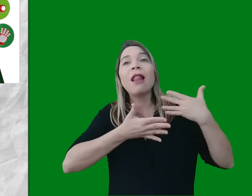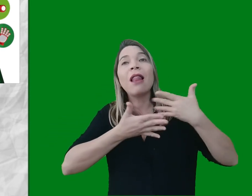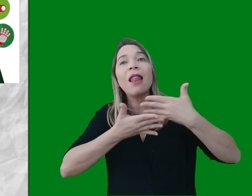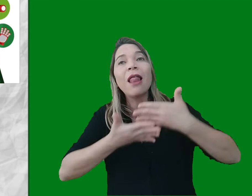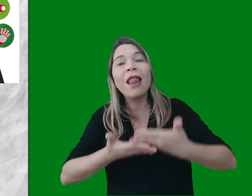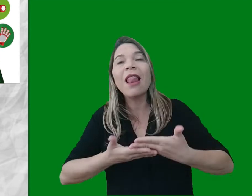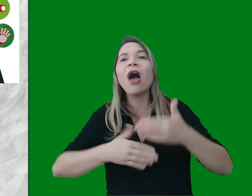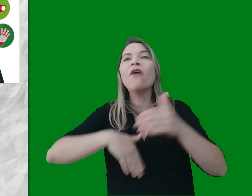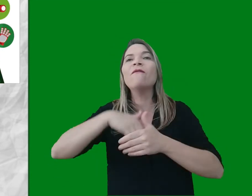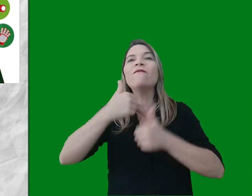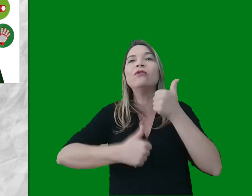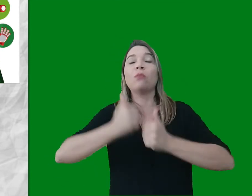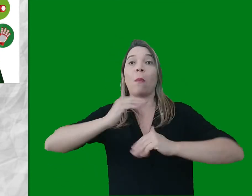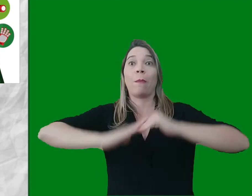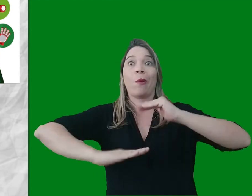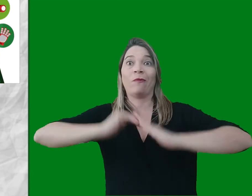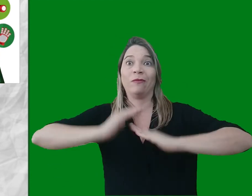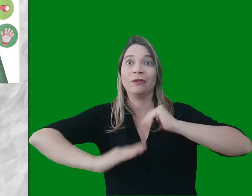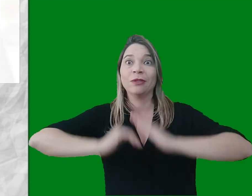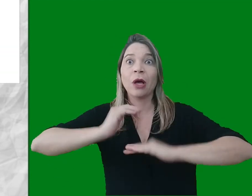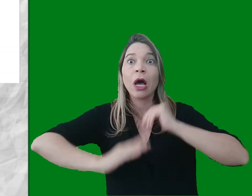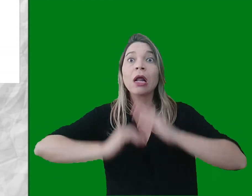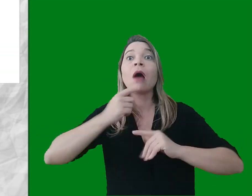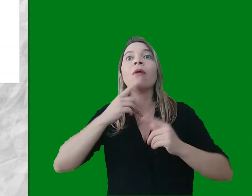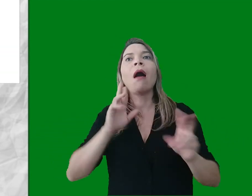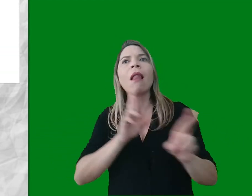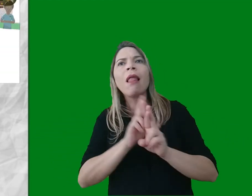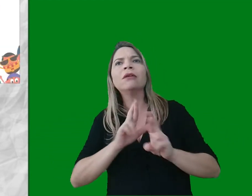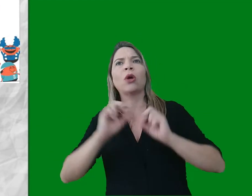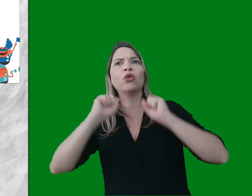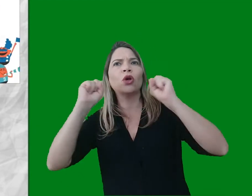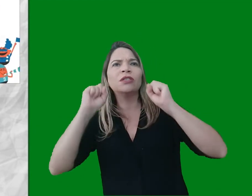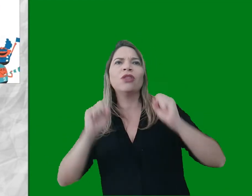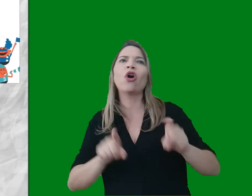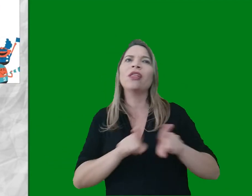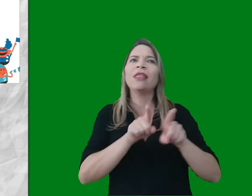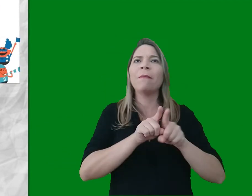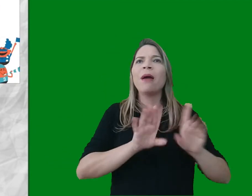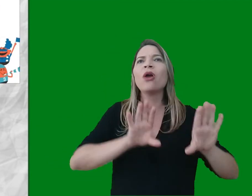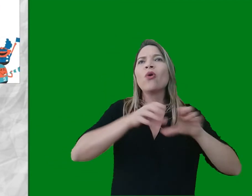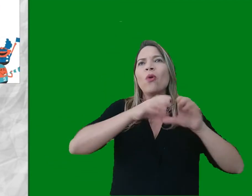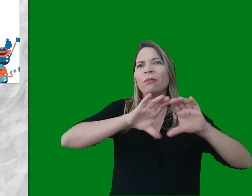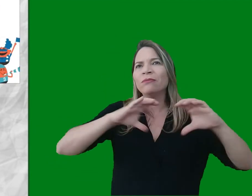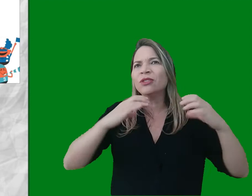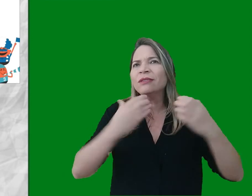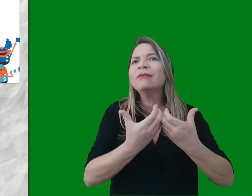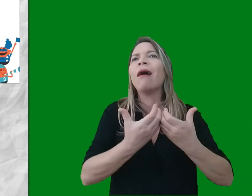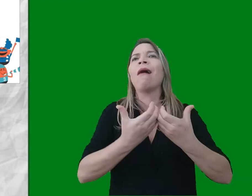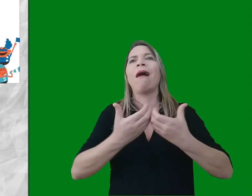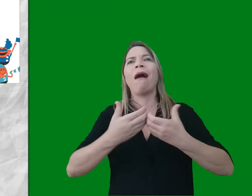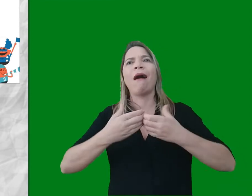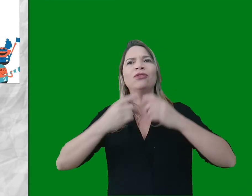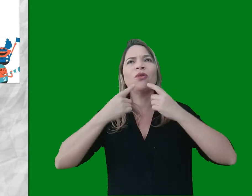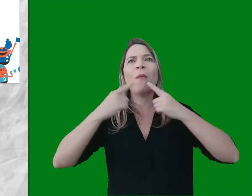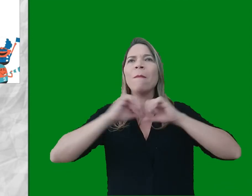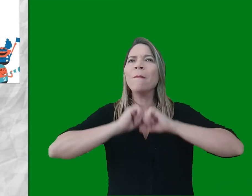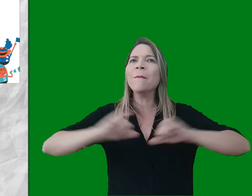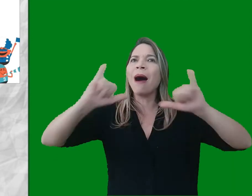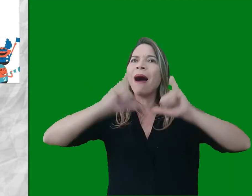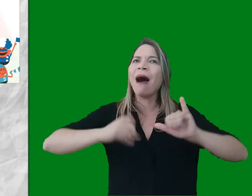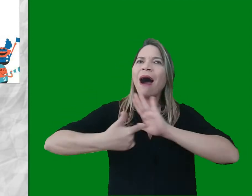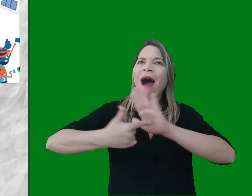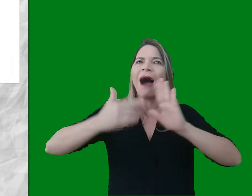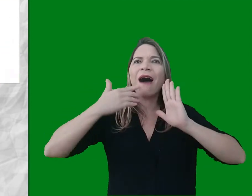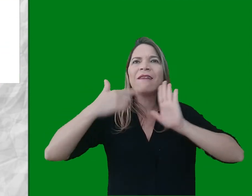do futebol, a afirmação das relações entre torcedor e clube, bem como a instituição do estádio como espaço de manifestação do torcer e a criação